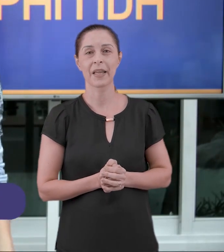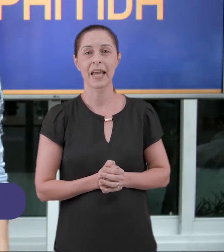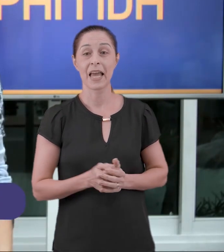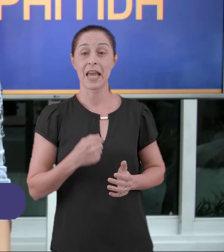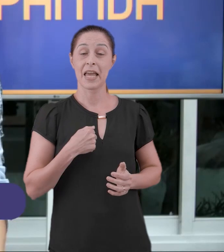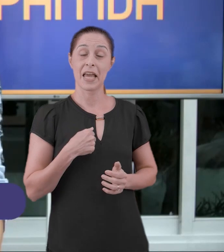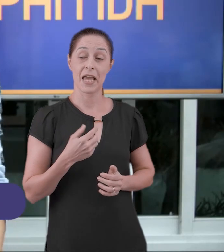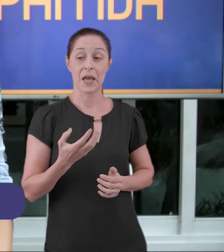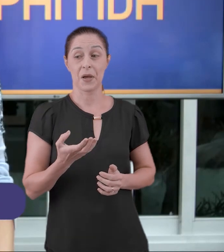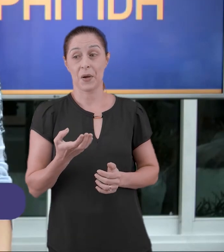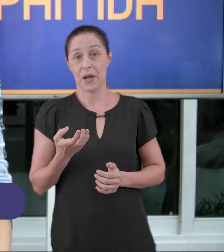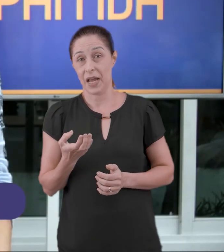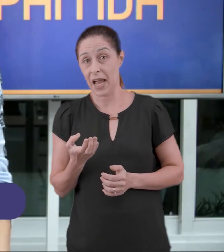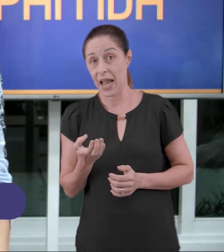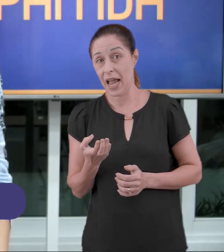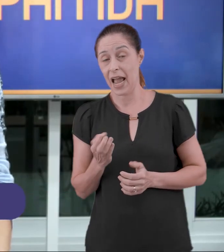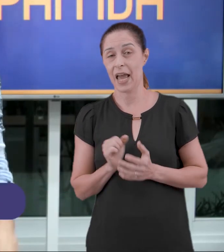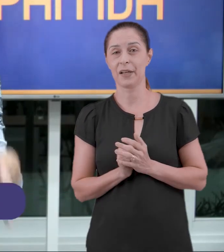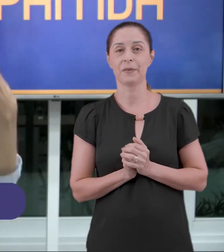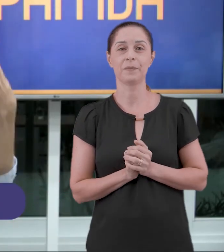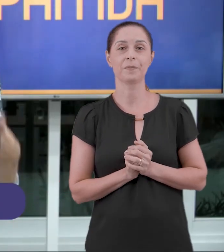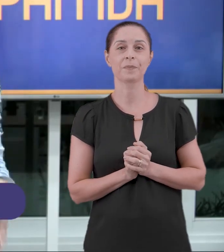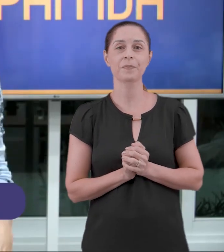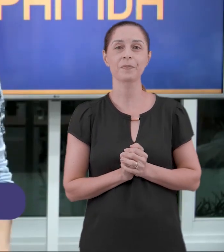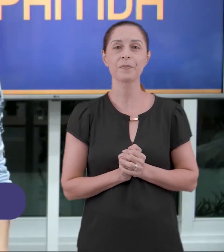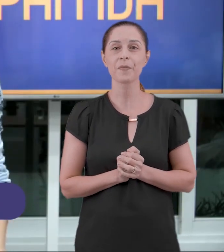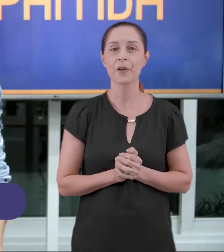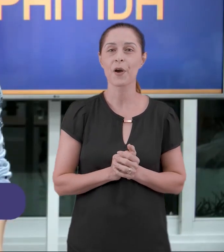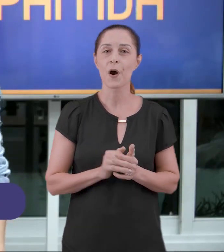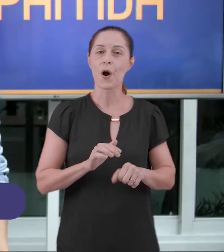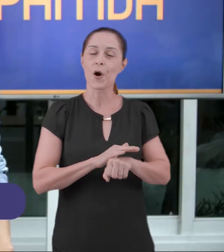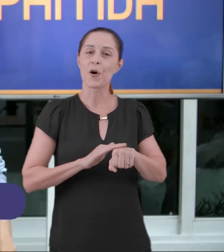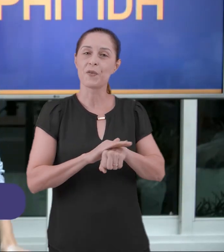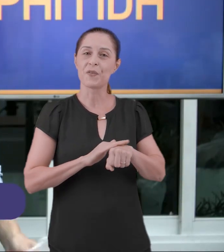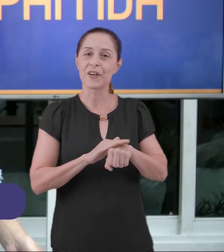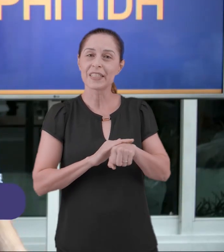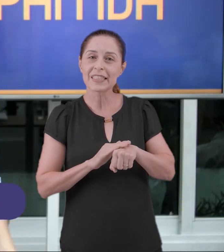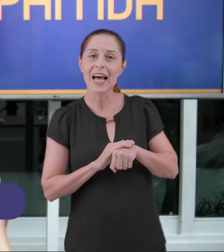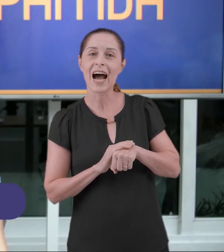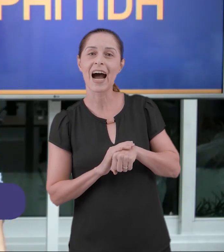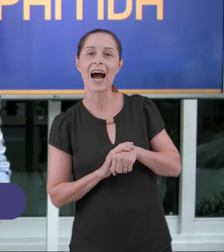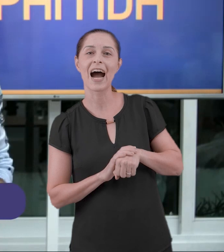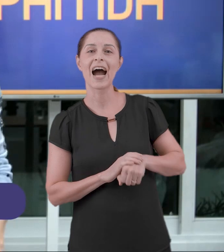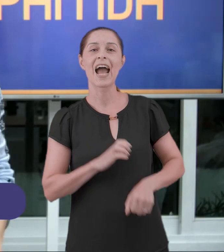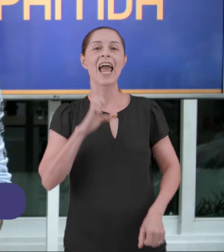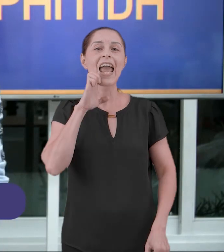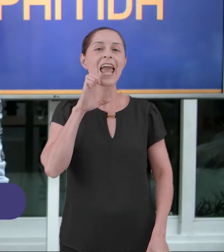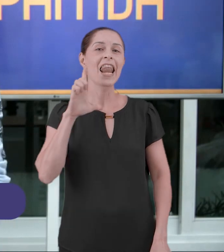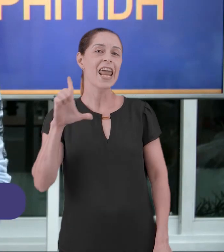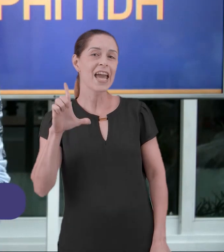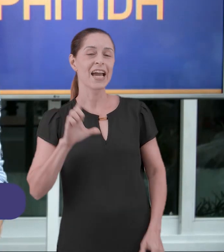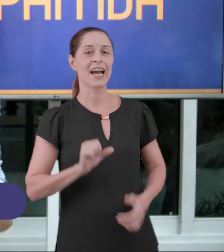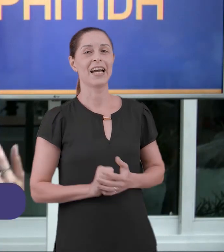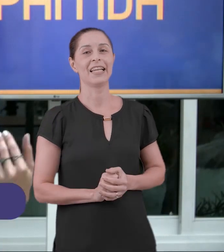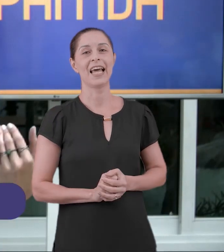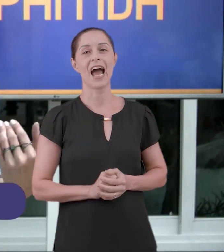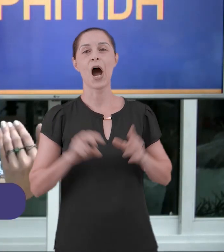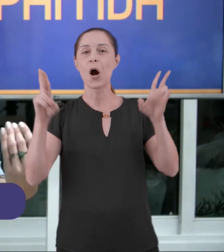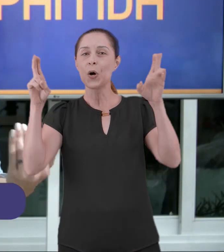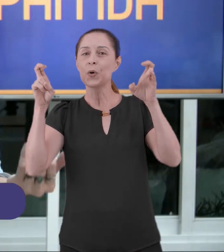quero falar com a Eliana sobre esse tema que, por mais que seja,